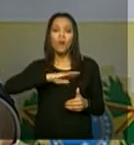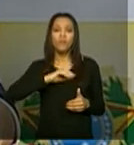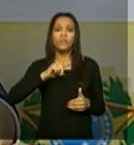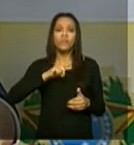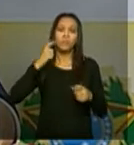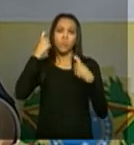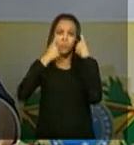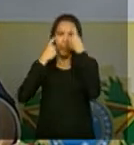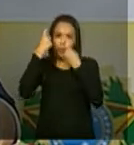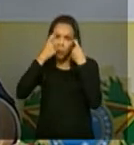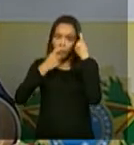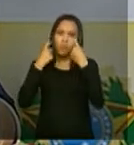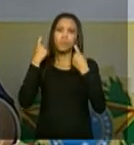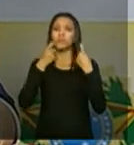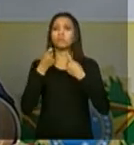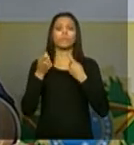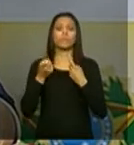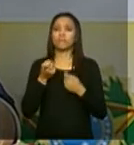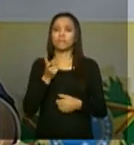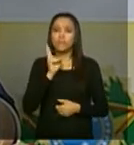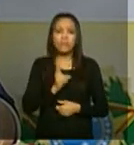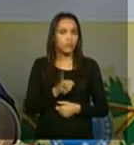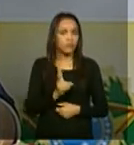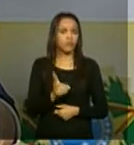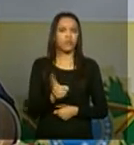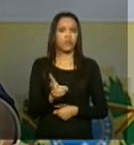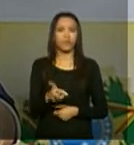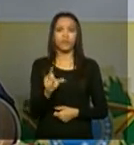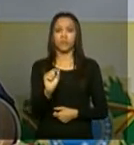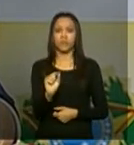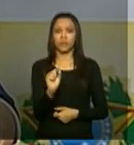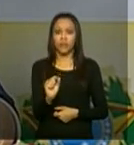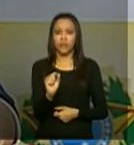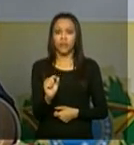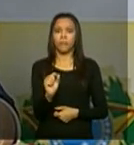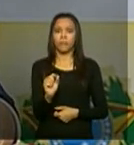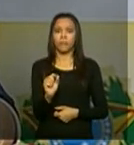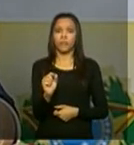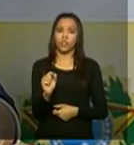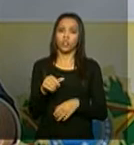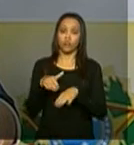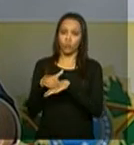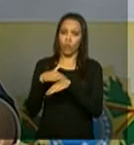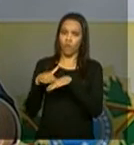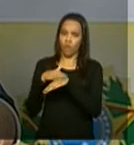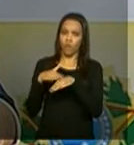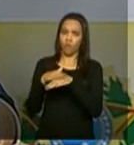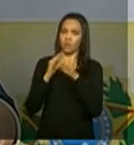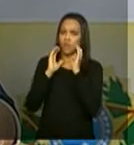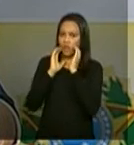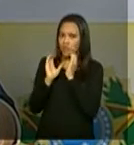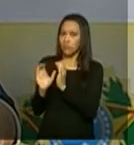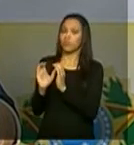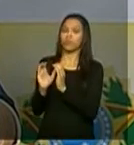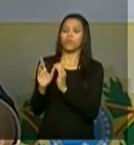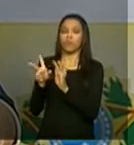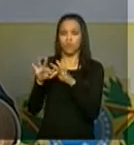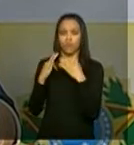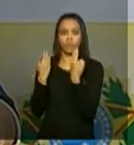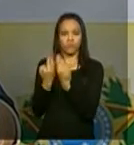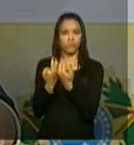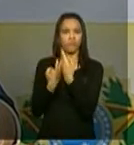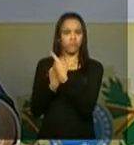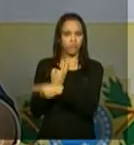total e absoluta de tratar os familiares com respeito e dignidade que os